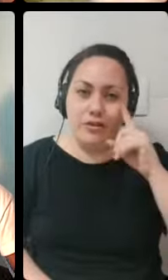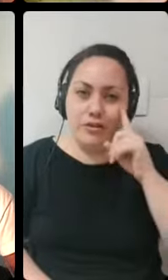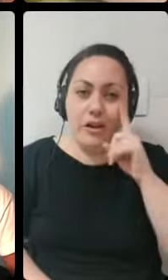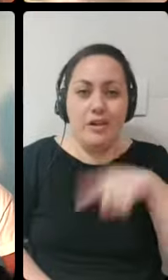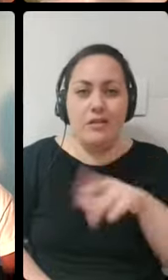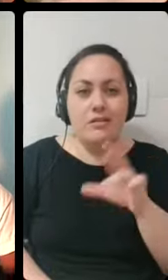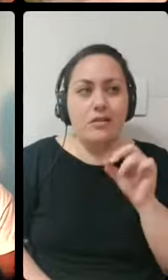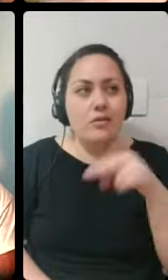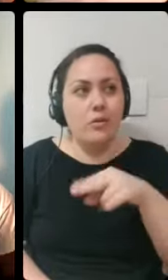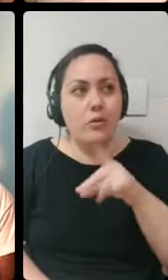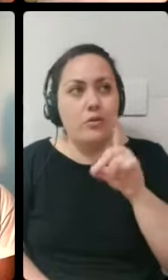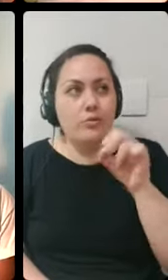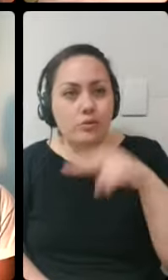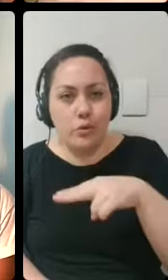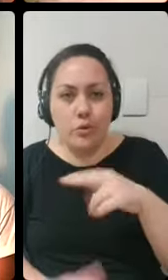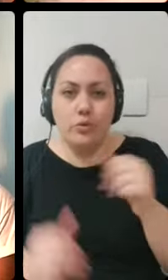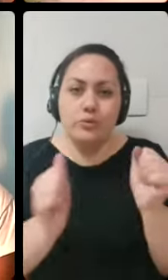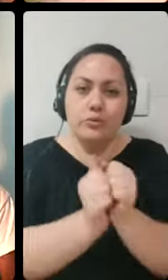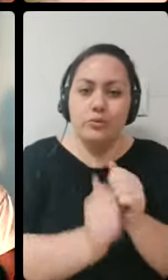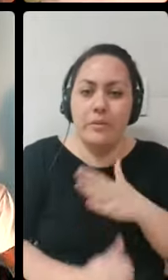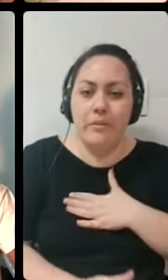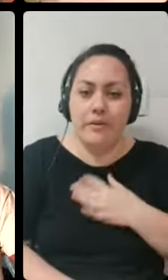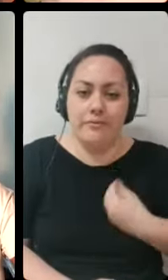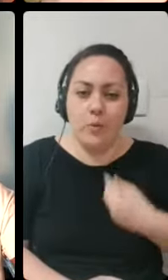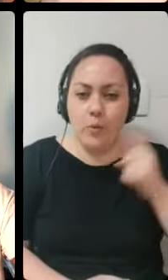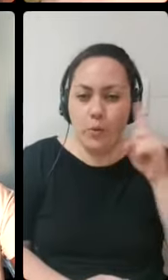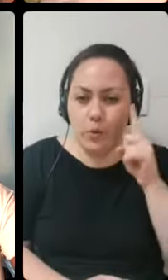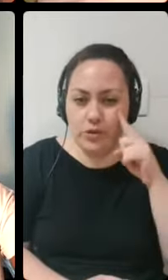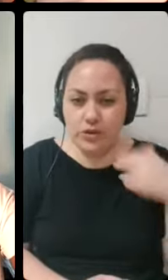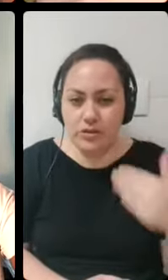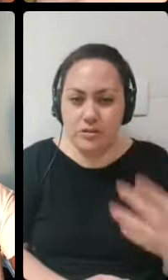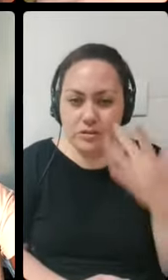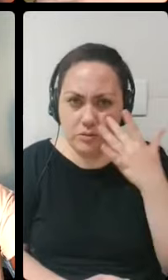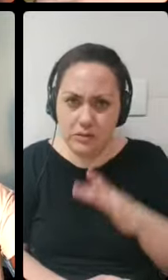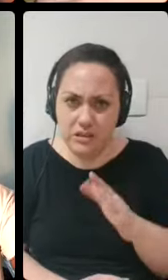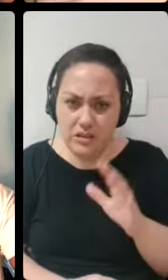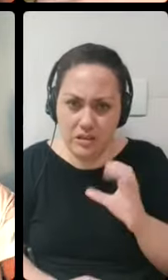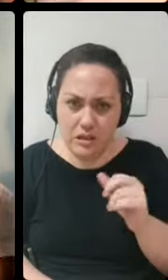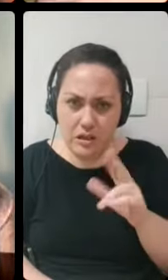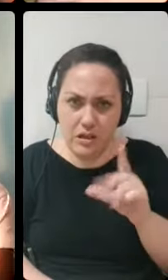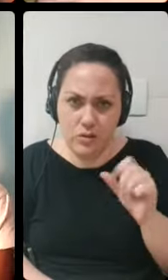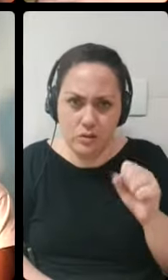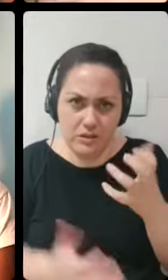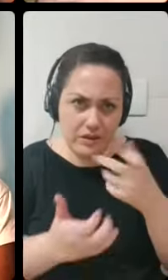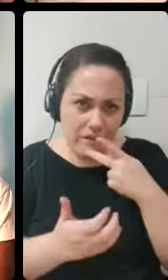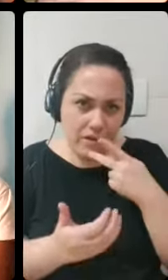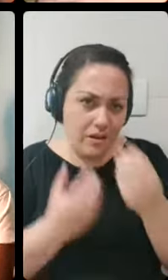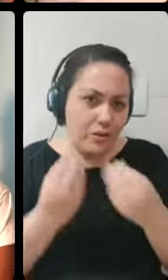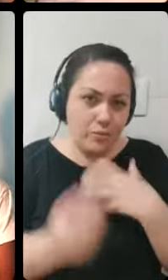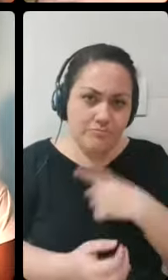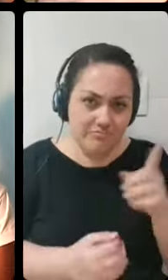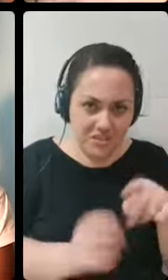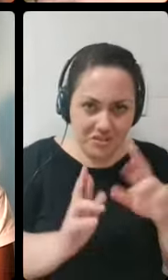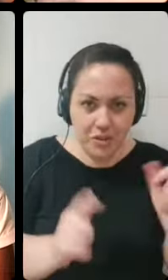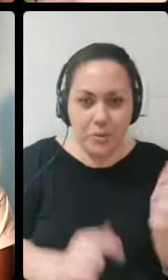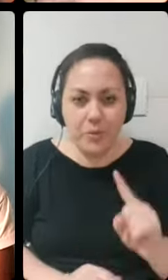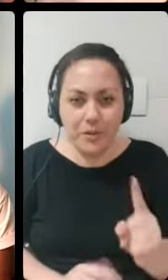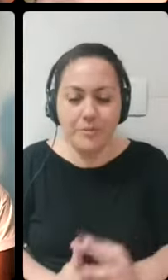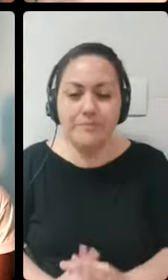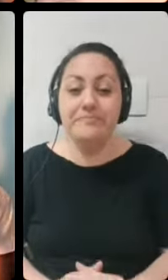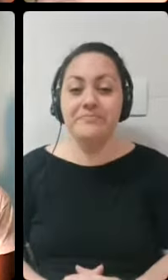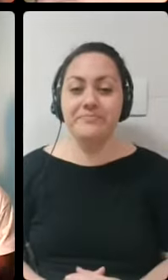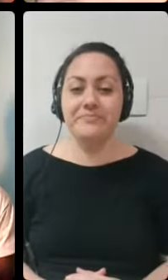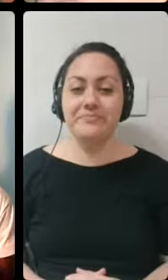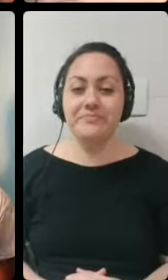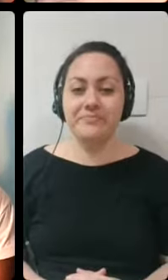Eu não sei se o Carlos quer falar um pouco de como é que foi para ele, se foi diferente. É, eu também, assim, eu tive essa mesma.